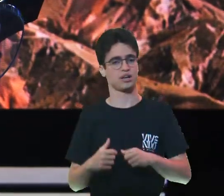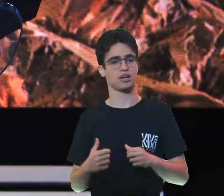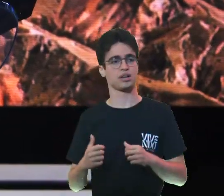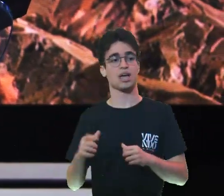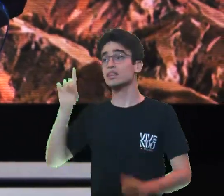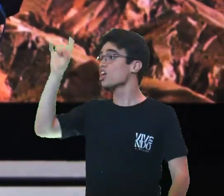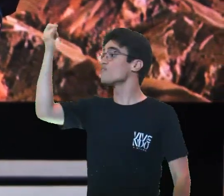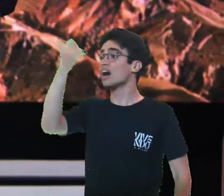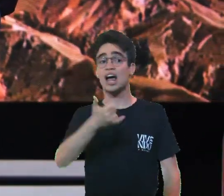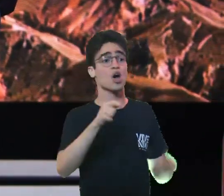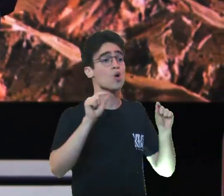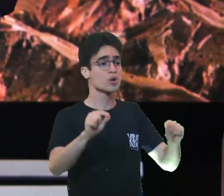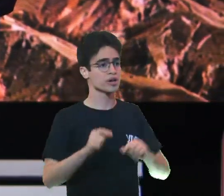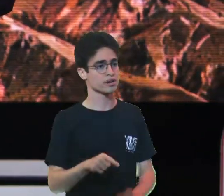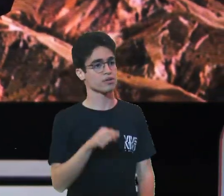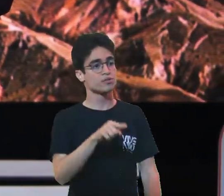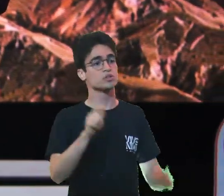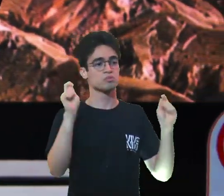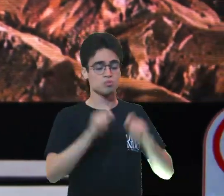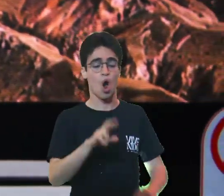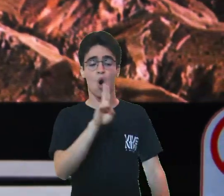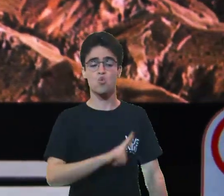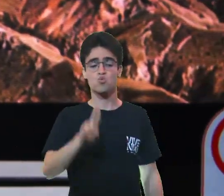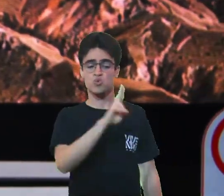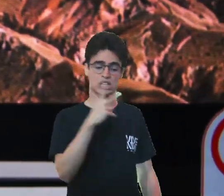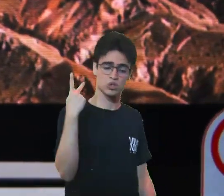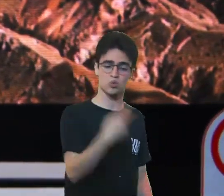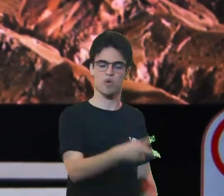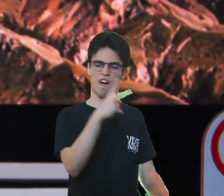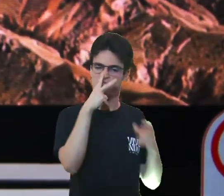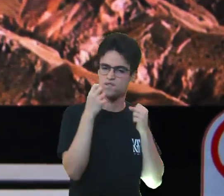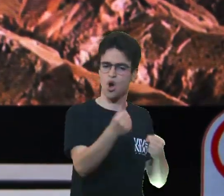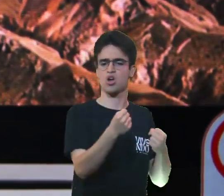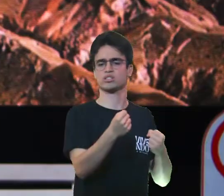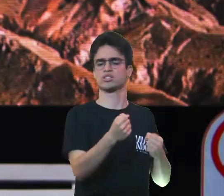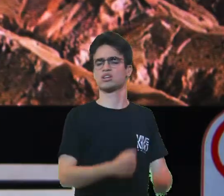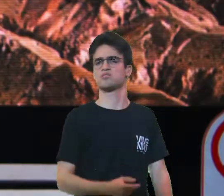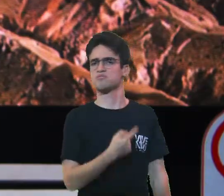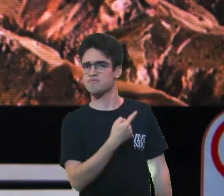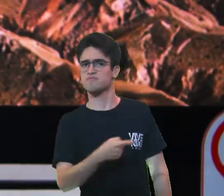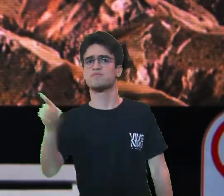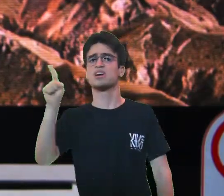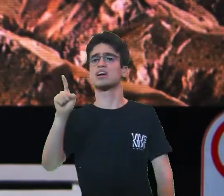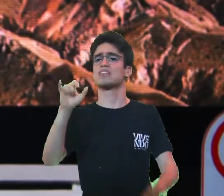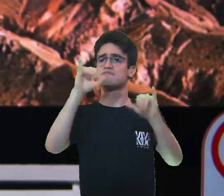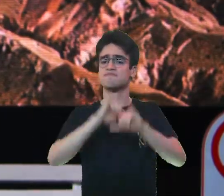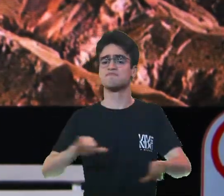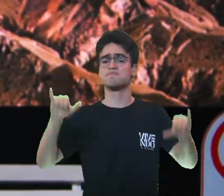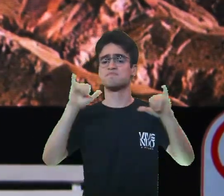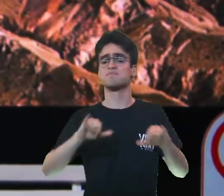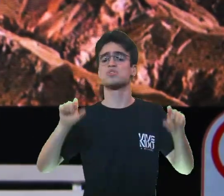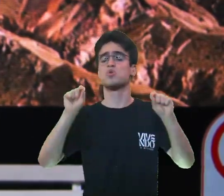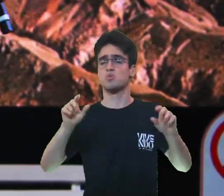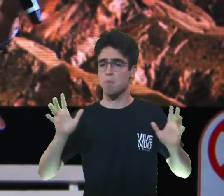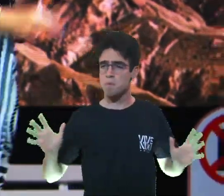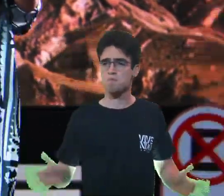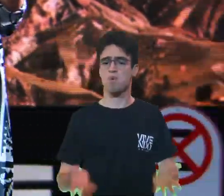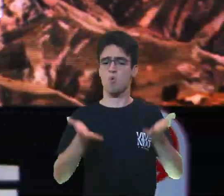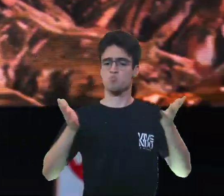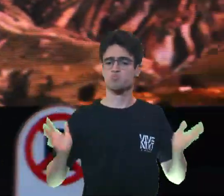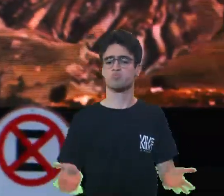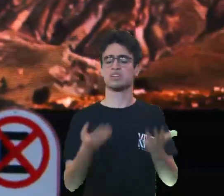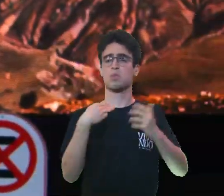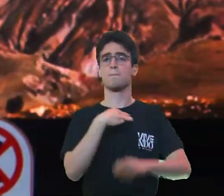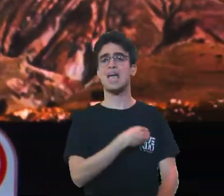é: use a força que você tem para cumprir o movimento